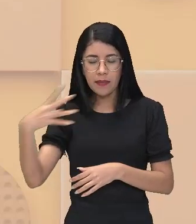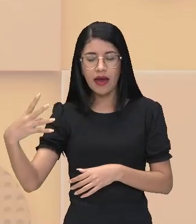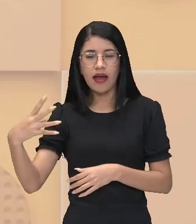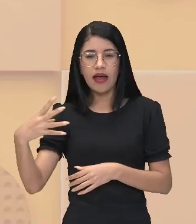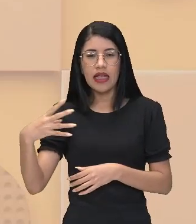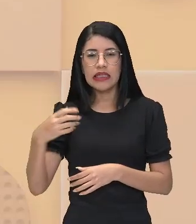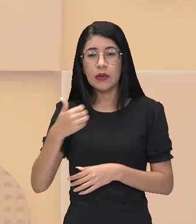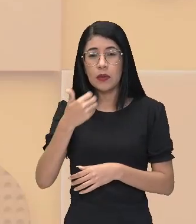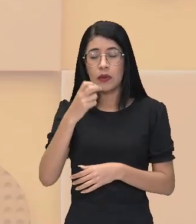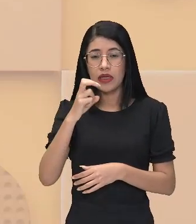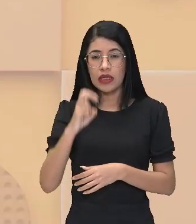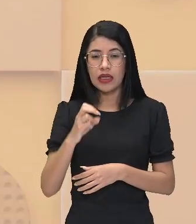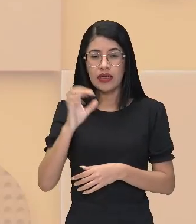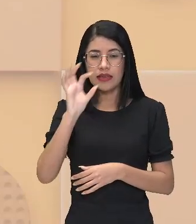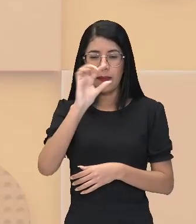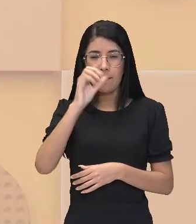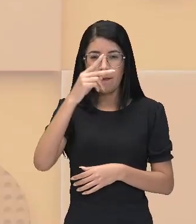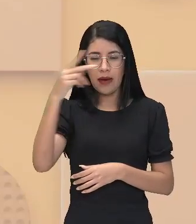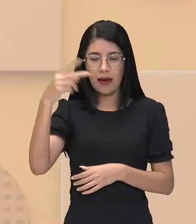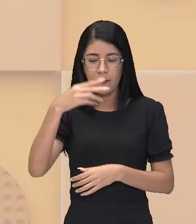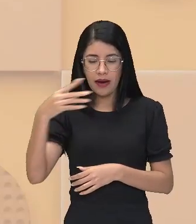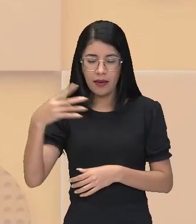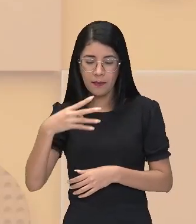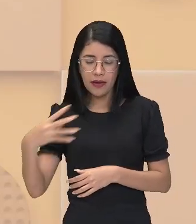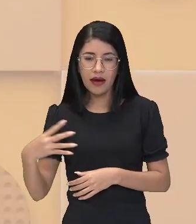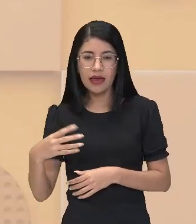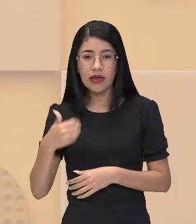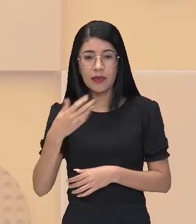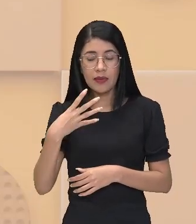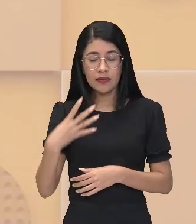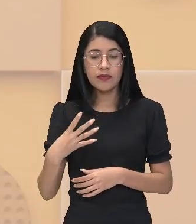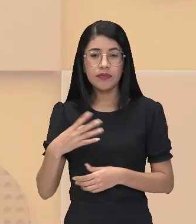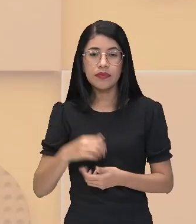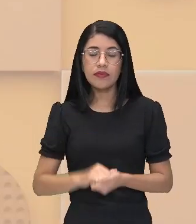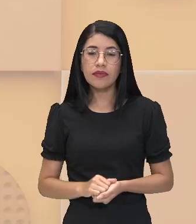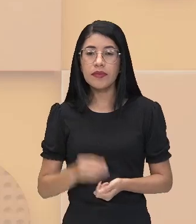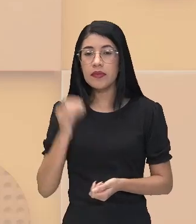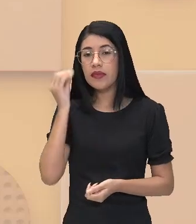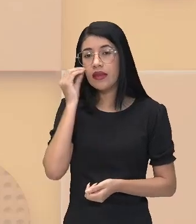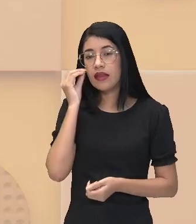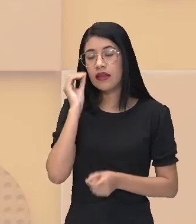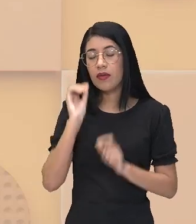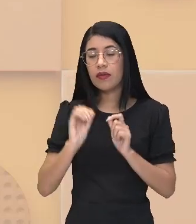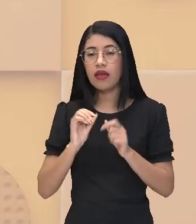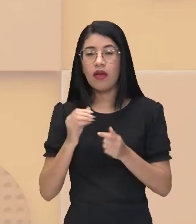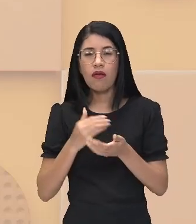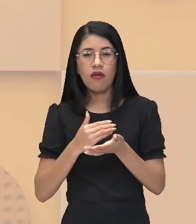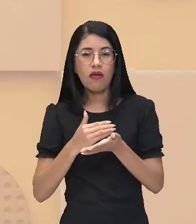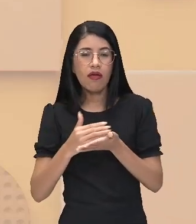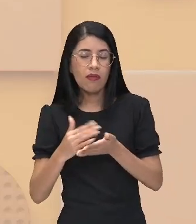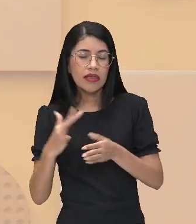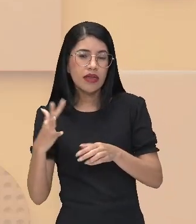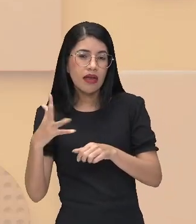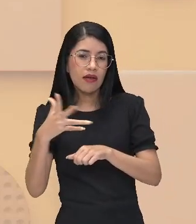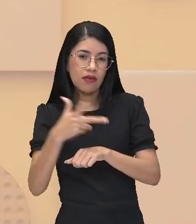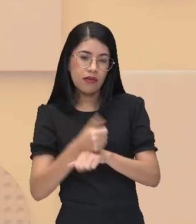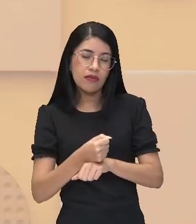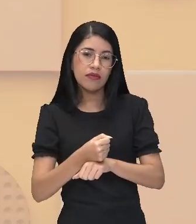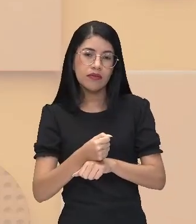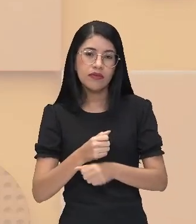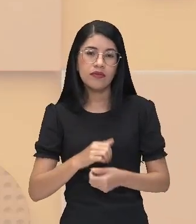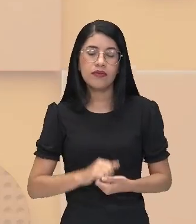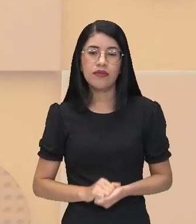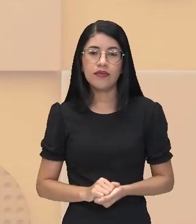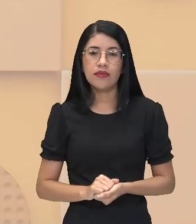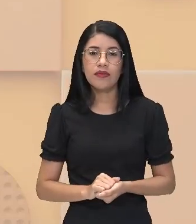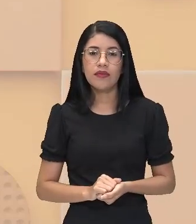aquelas 15 faixas de terra divididas em 14 capitanias, com uma tentativa inicial de colonizar o território. E